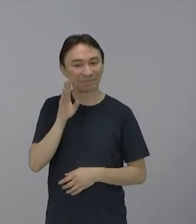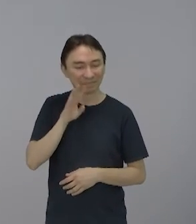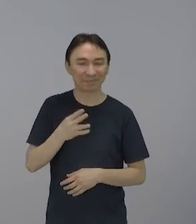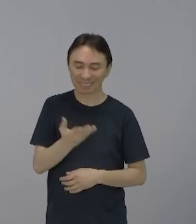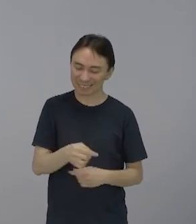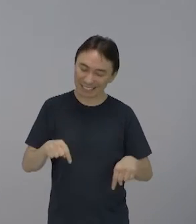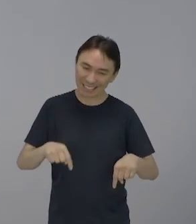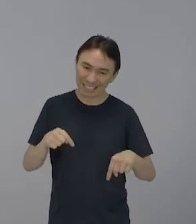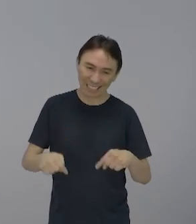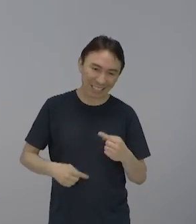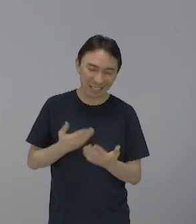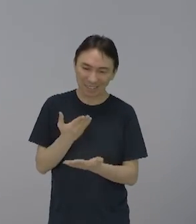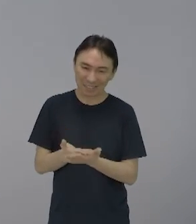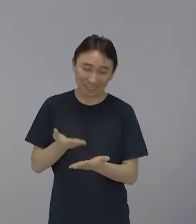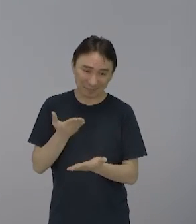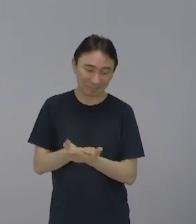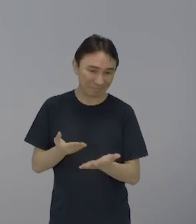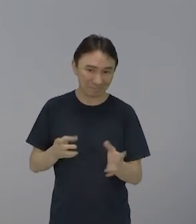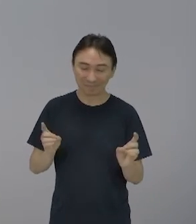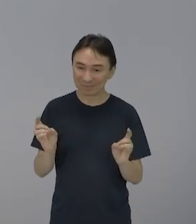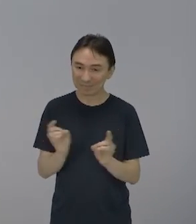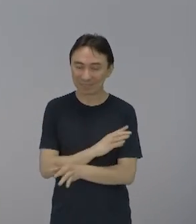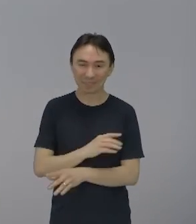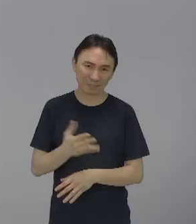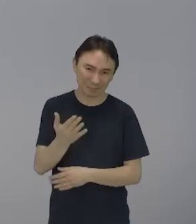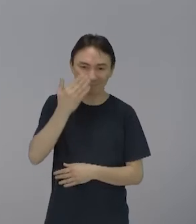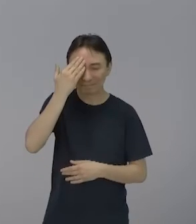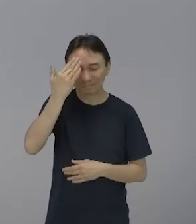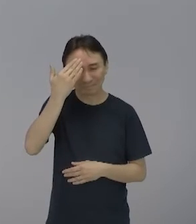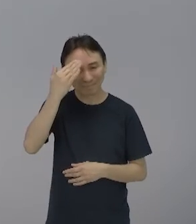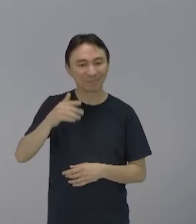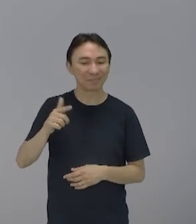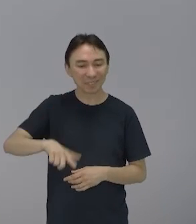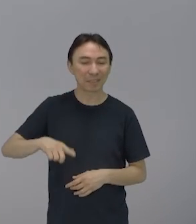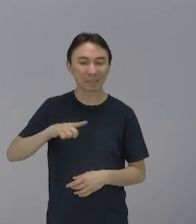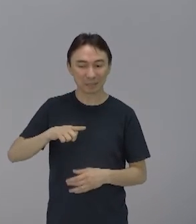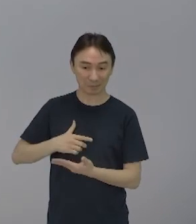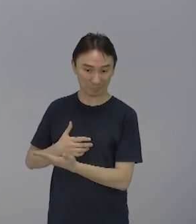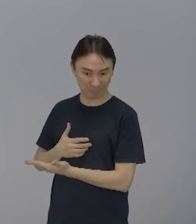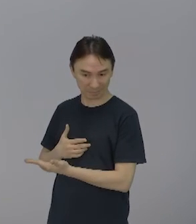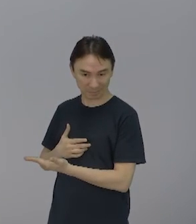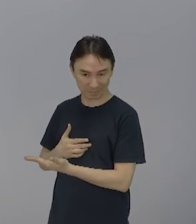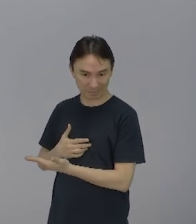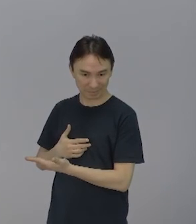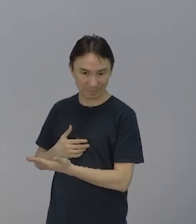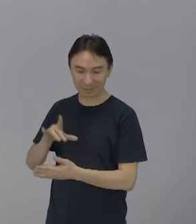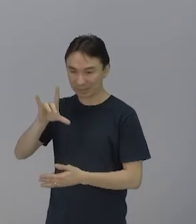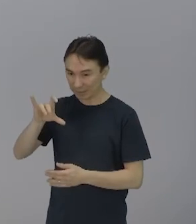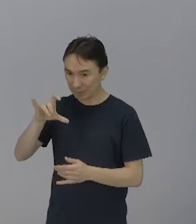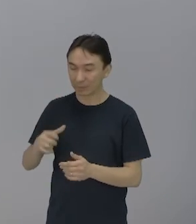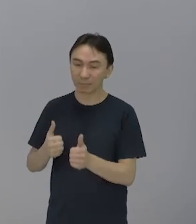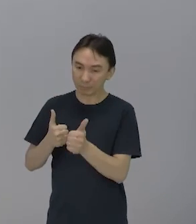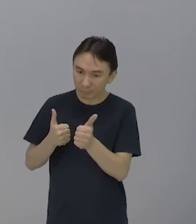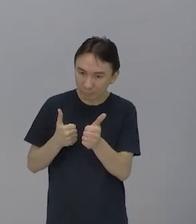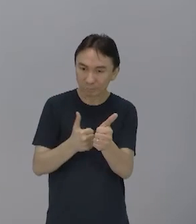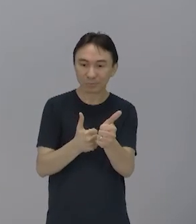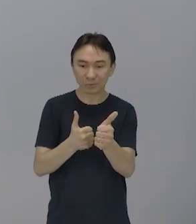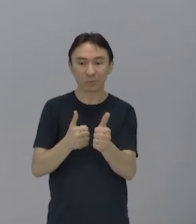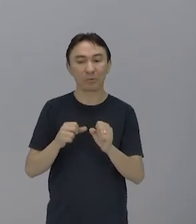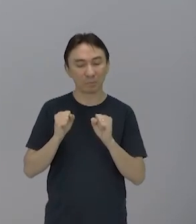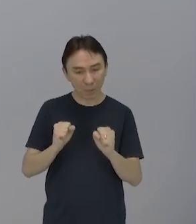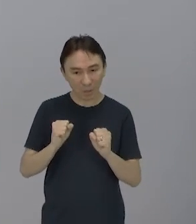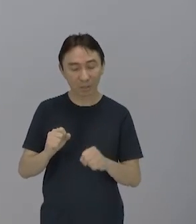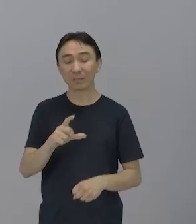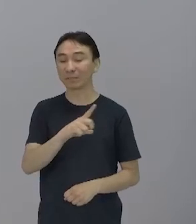aí, peço pessoal aí, siga lá o Mário, tem lives aí toda segunda-feira, sábado também, né, Mário? Não, Mário